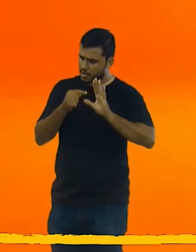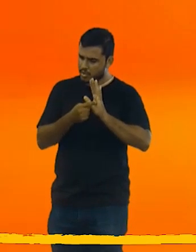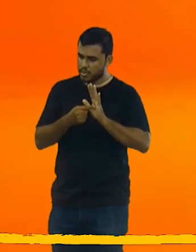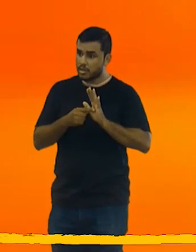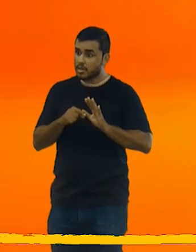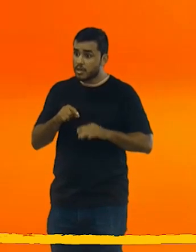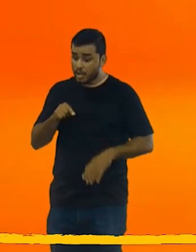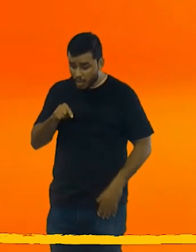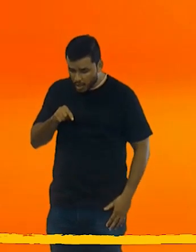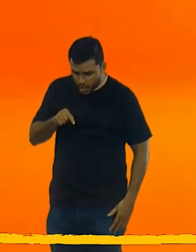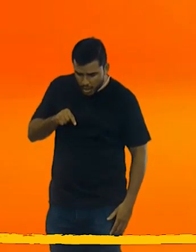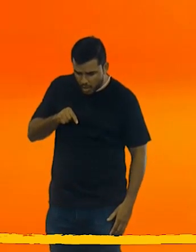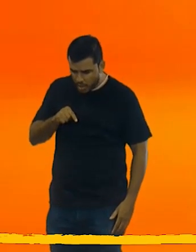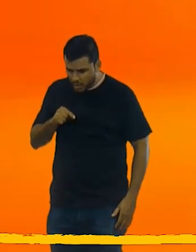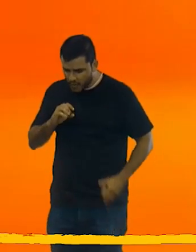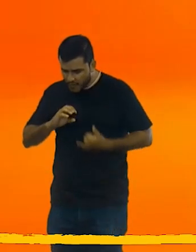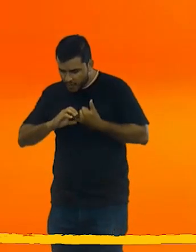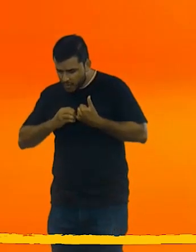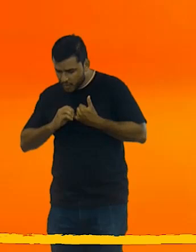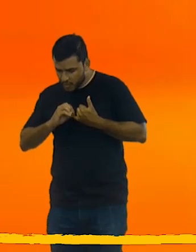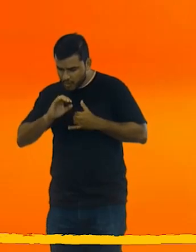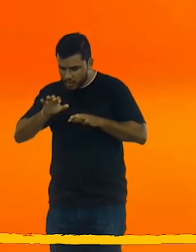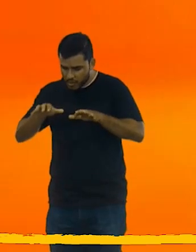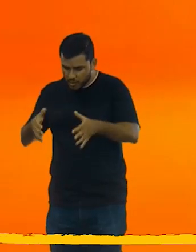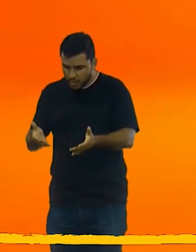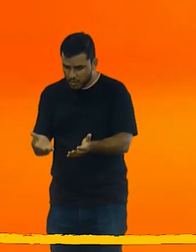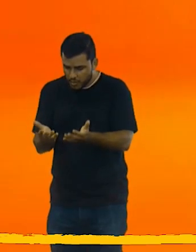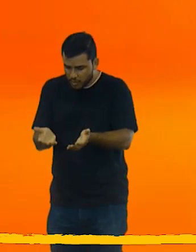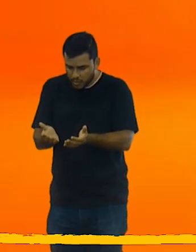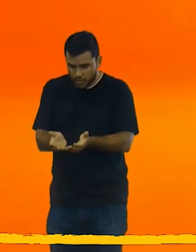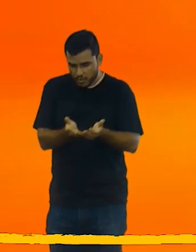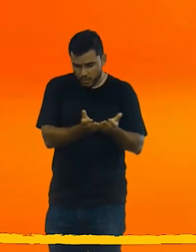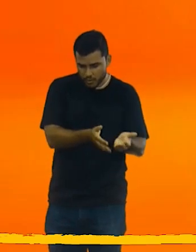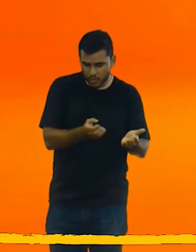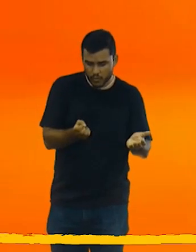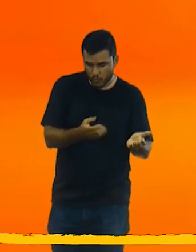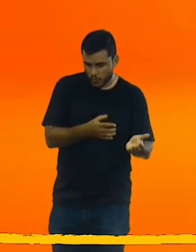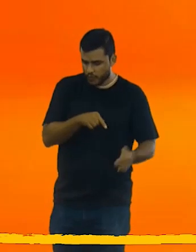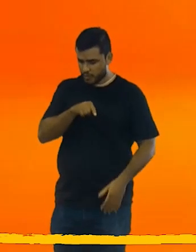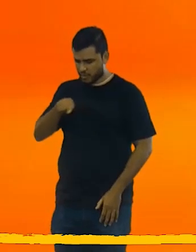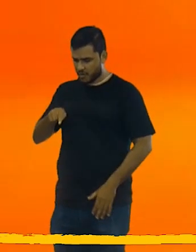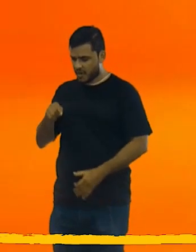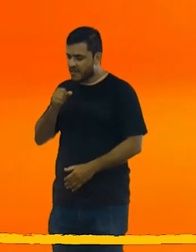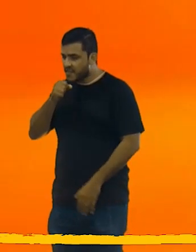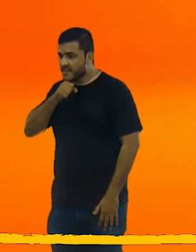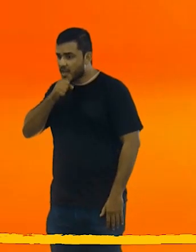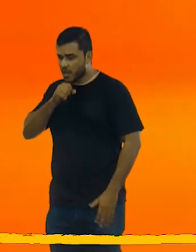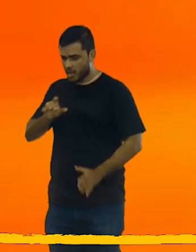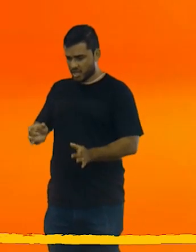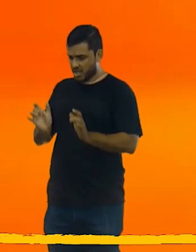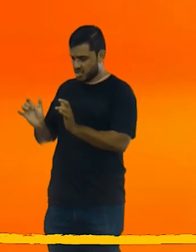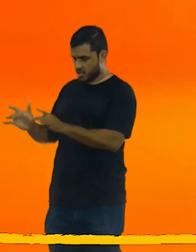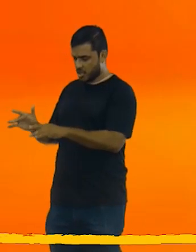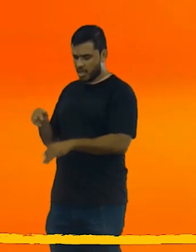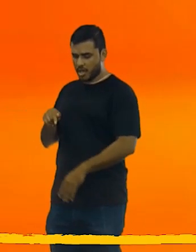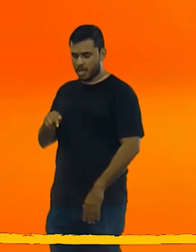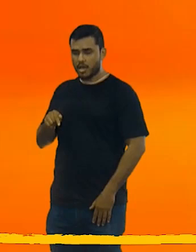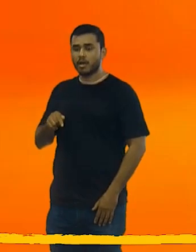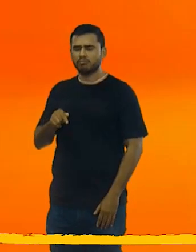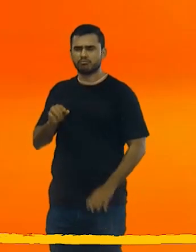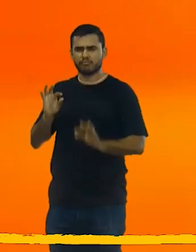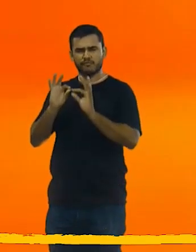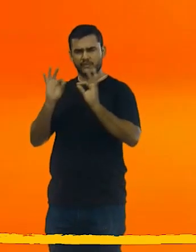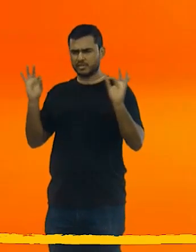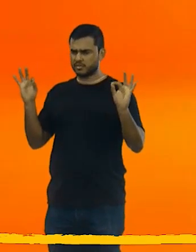soprar nele e jogar fora e leve o oco, palha e eco. Observe que aqui eu